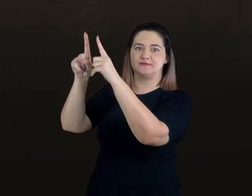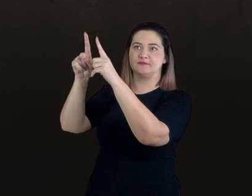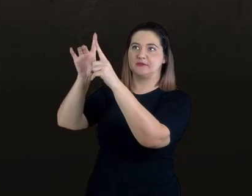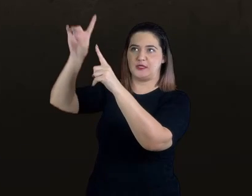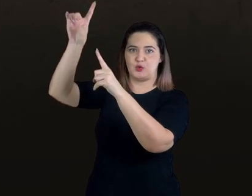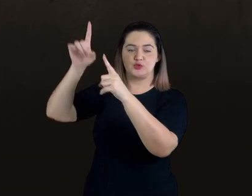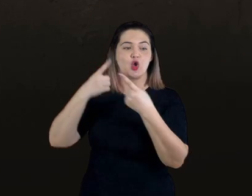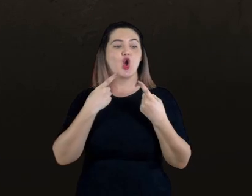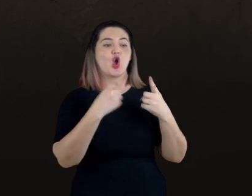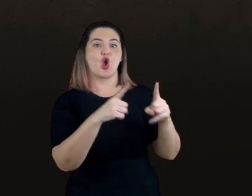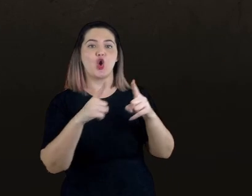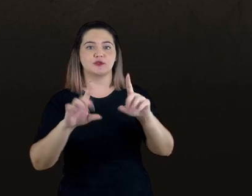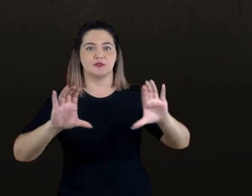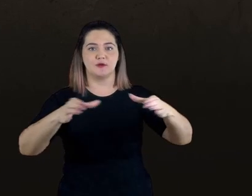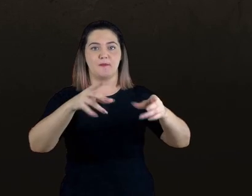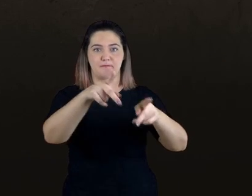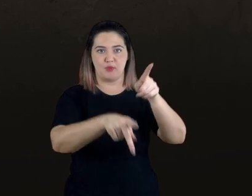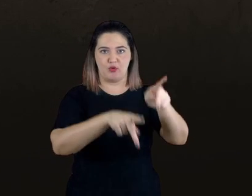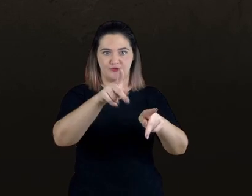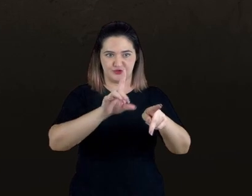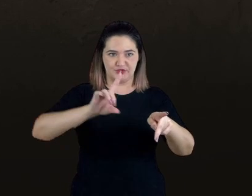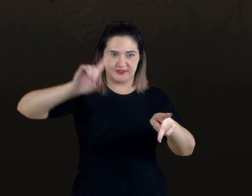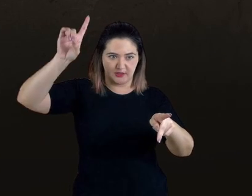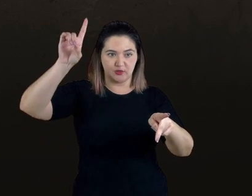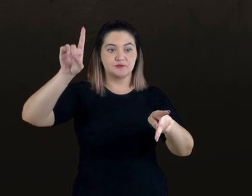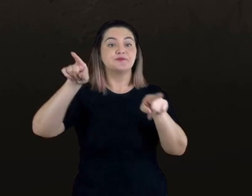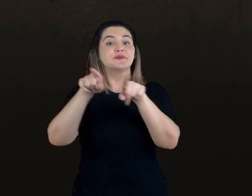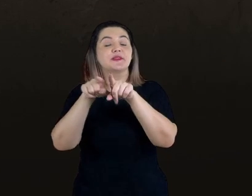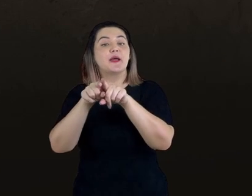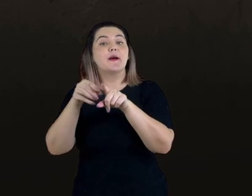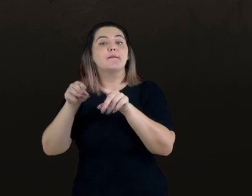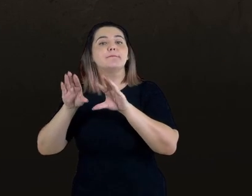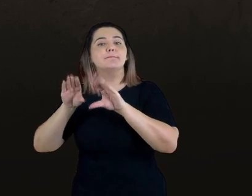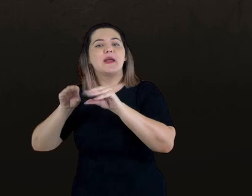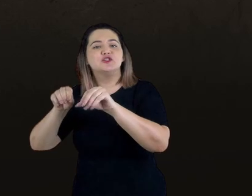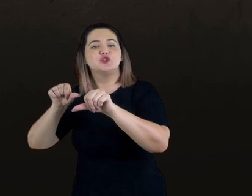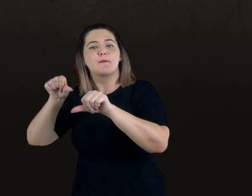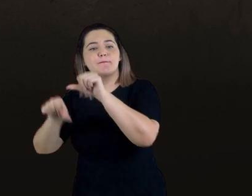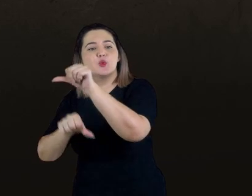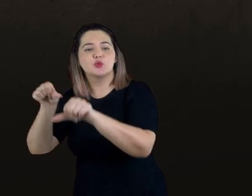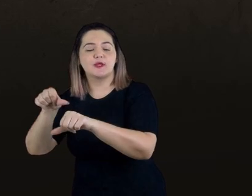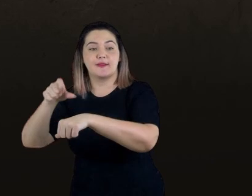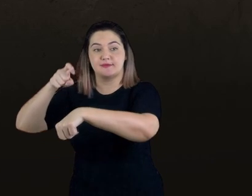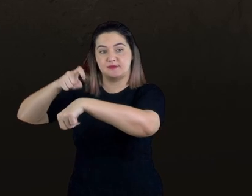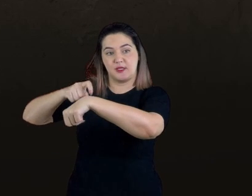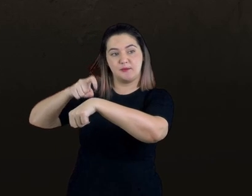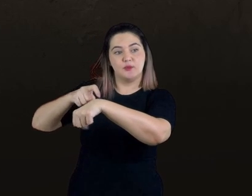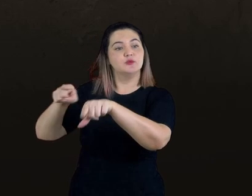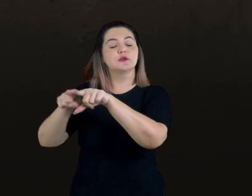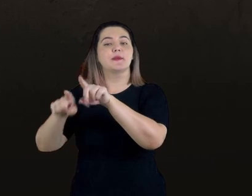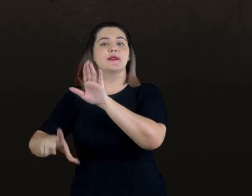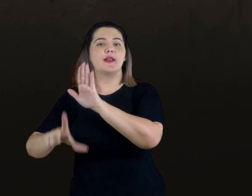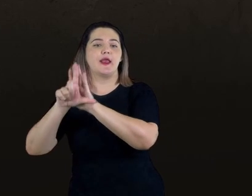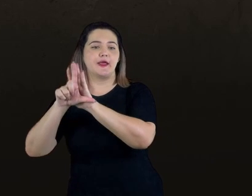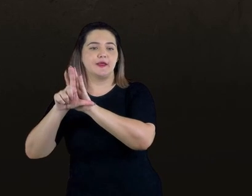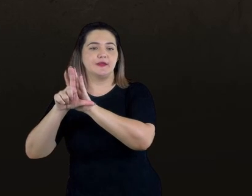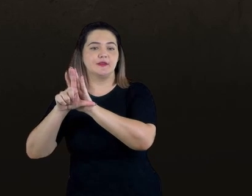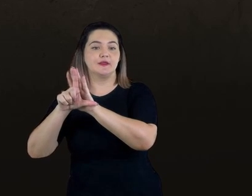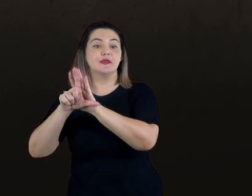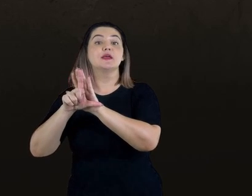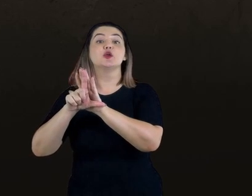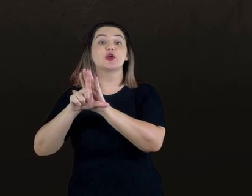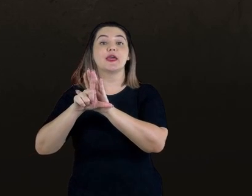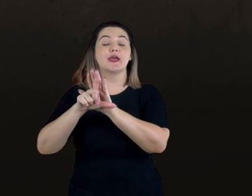tentará mudar os tempos e a lei, que eu já expliquei os tempos como calendários, a lei como a lei de Deus, e os santos serão entregues nas mãos dele por